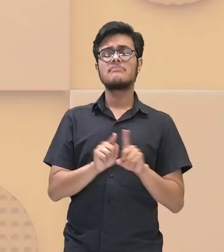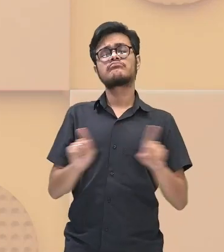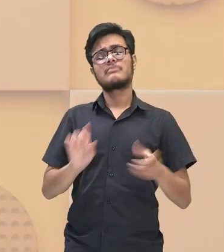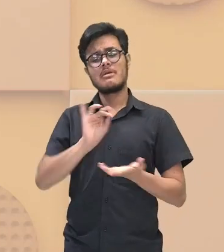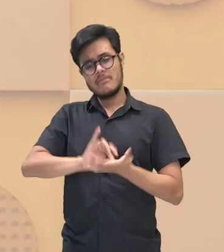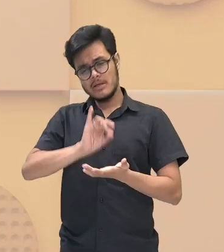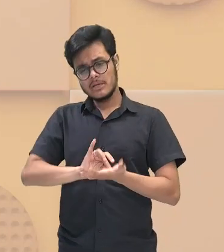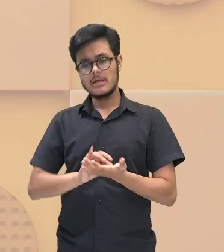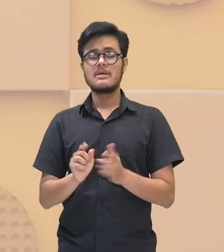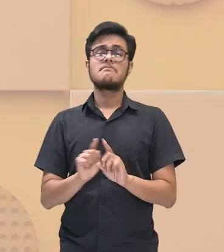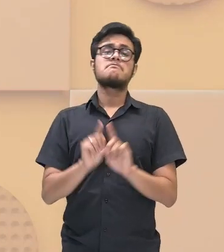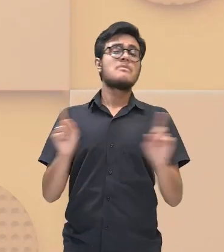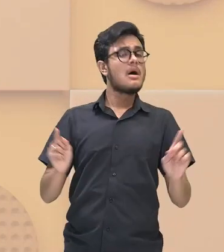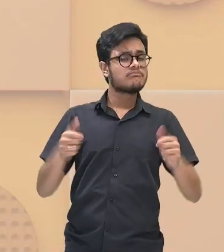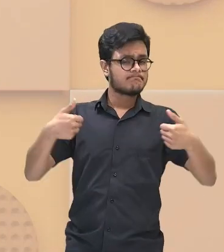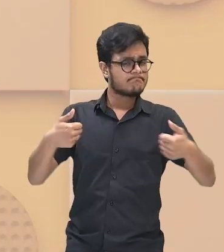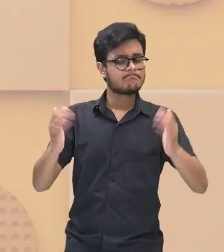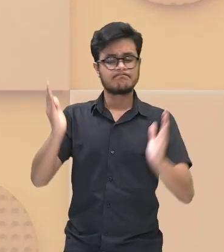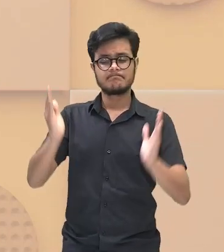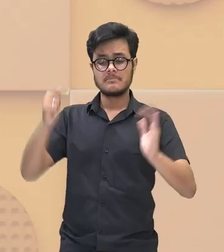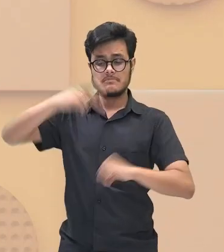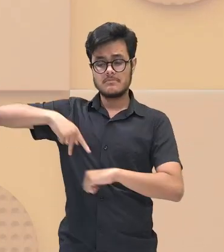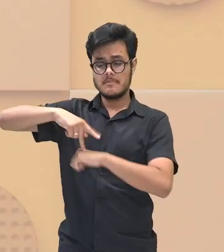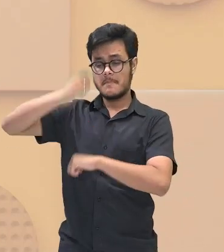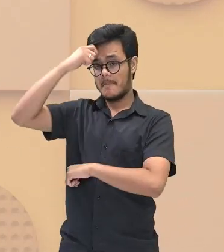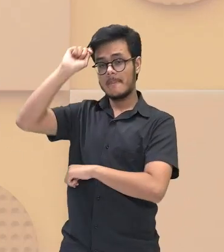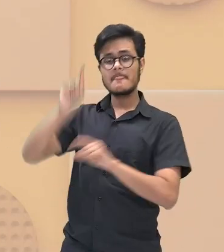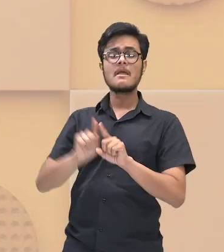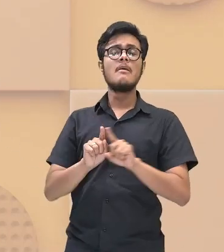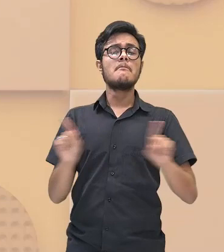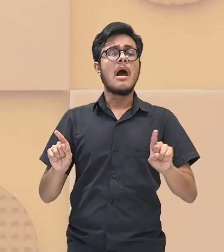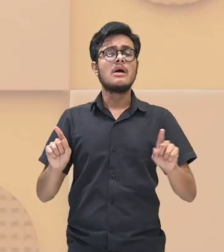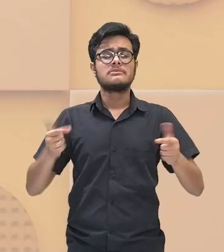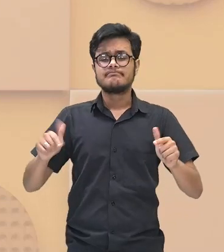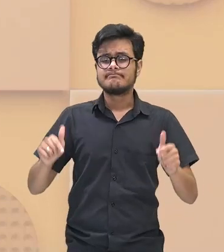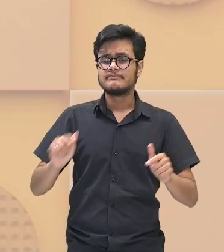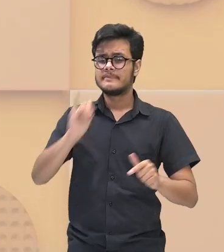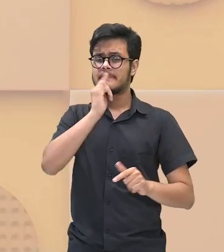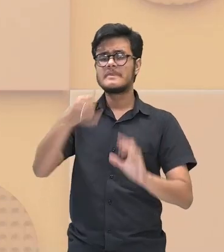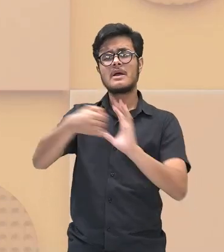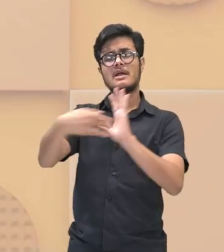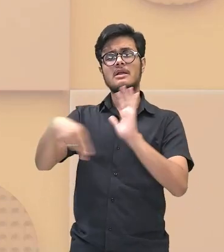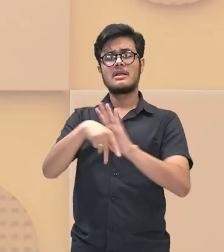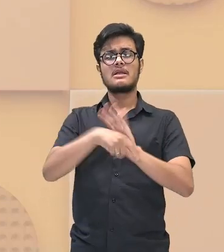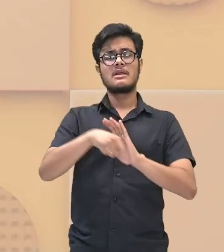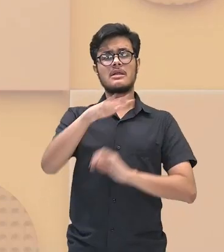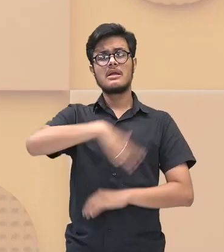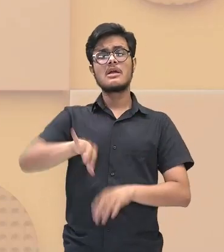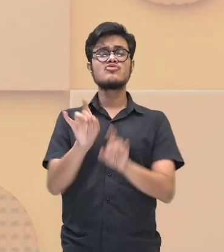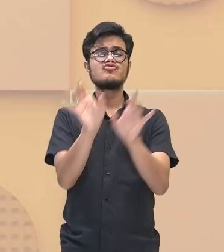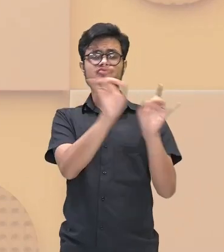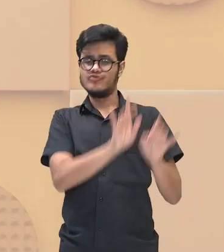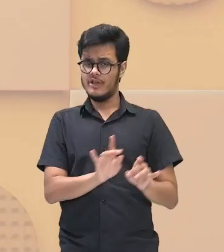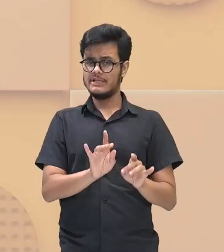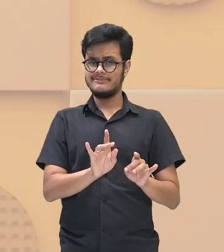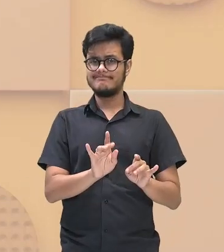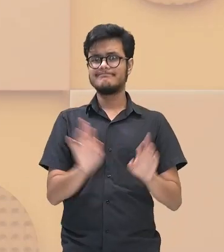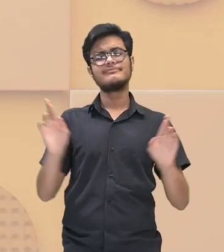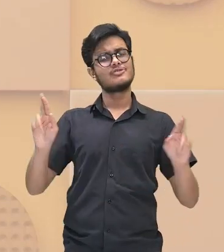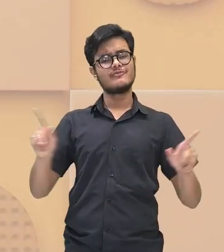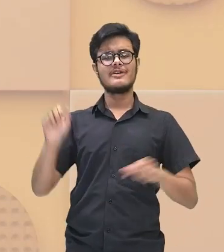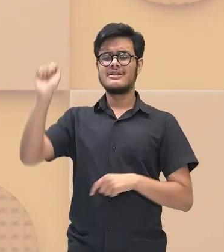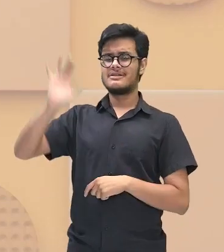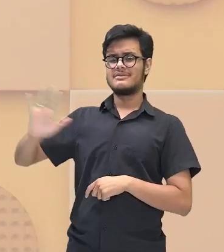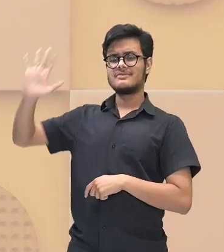fato, havia essa prática no continente africano, porém não tinha ali as características comerciais que